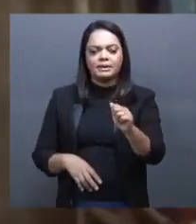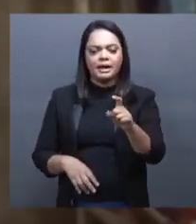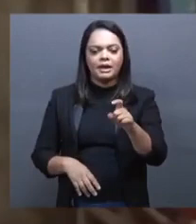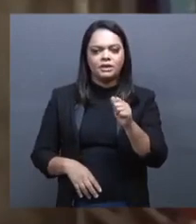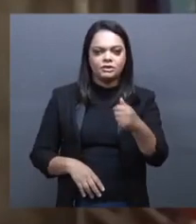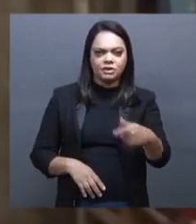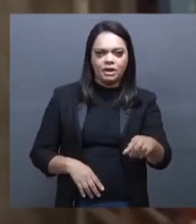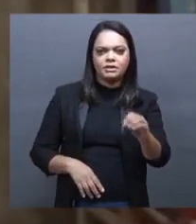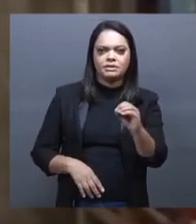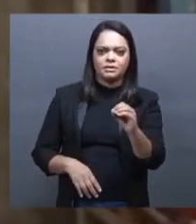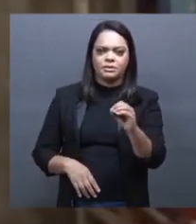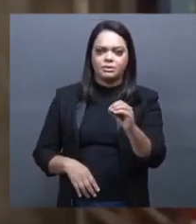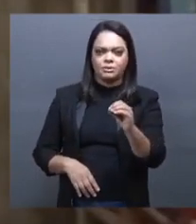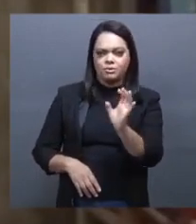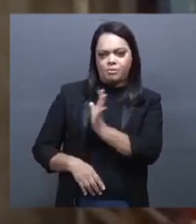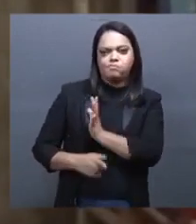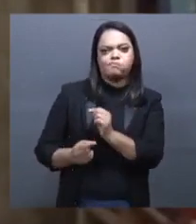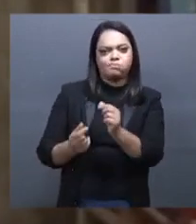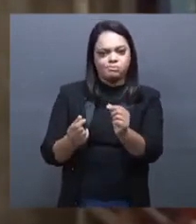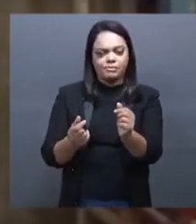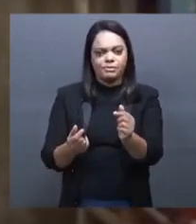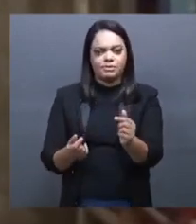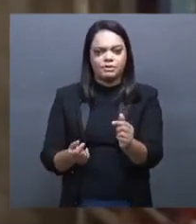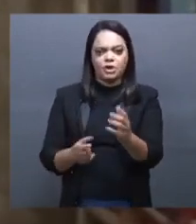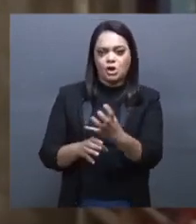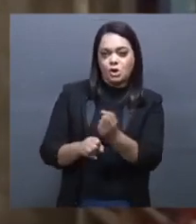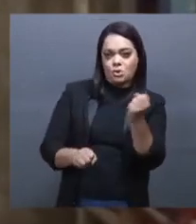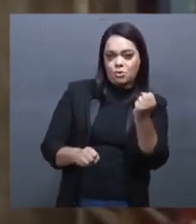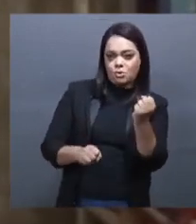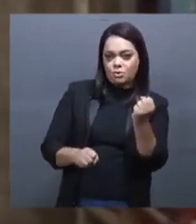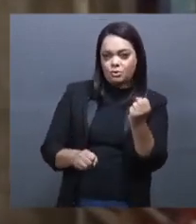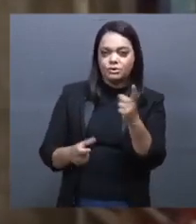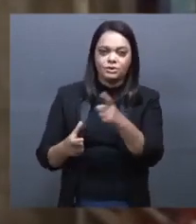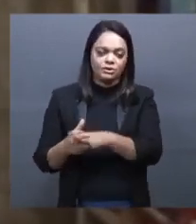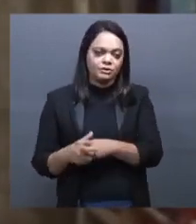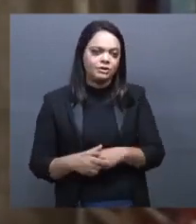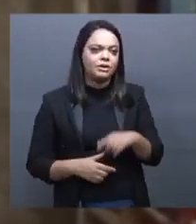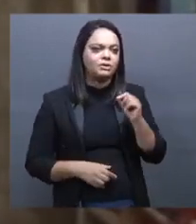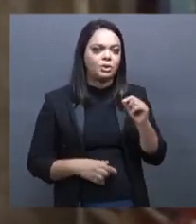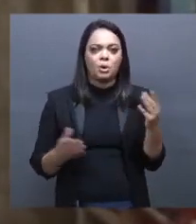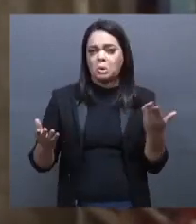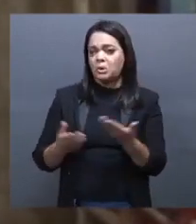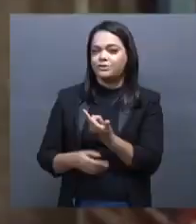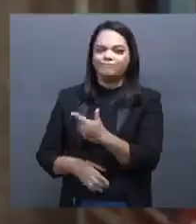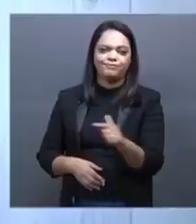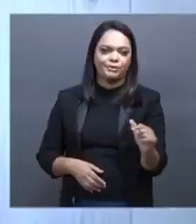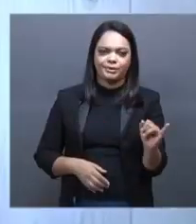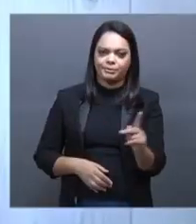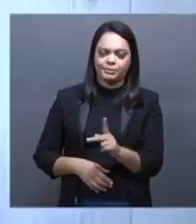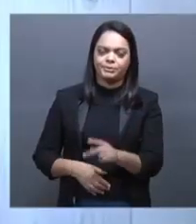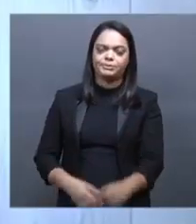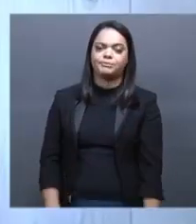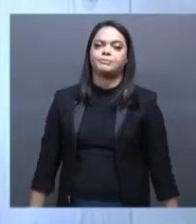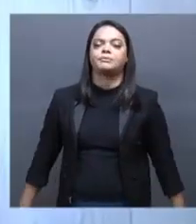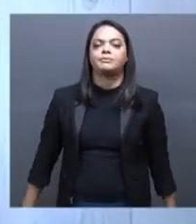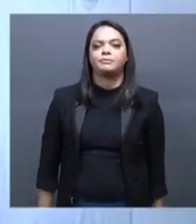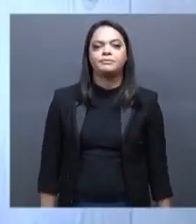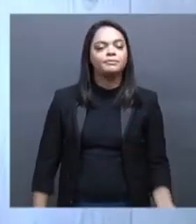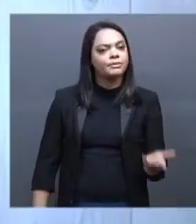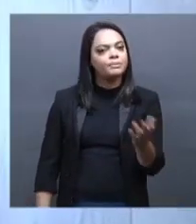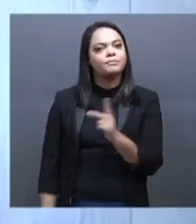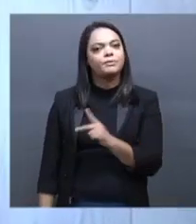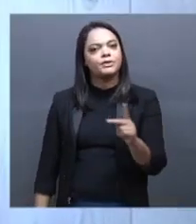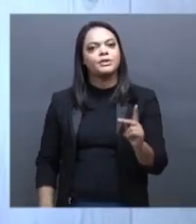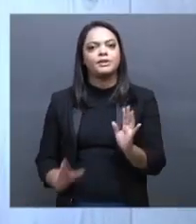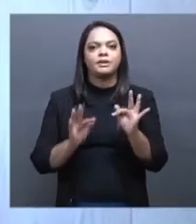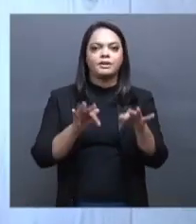e lucros e dividendos, por exemplo, né, que hoje são isentos de tributação. Bom, professora,